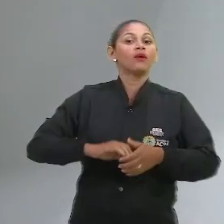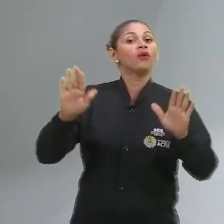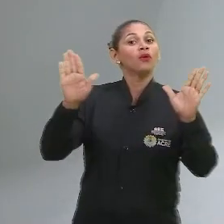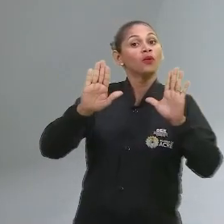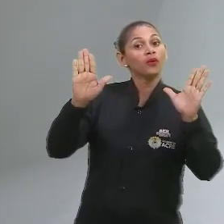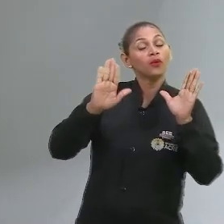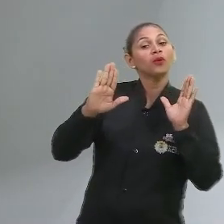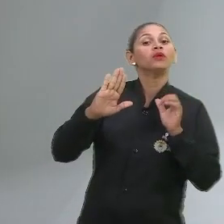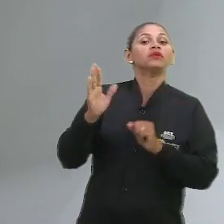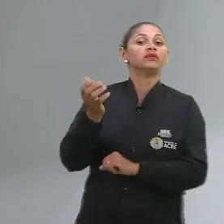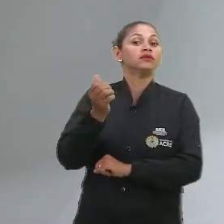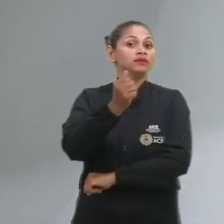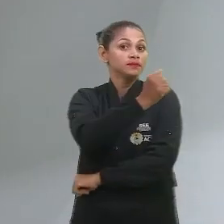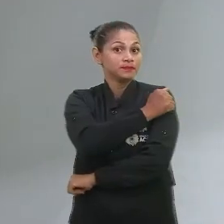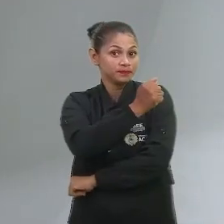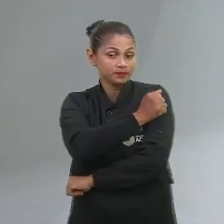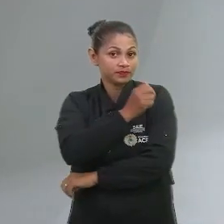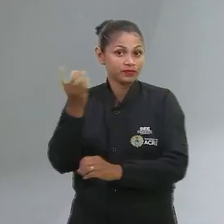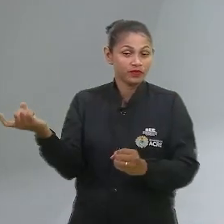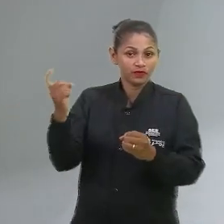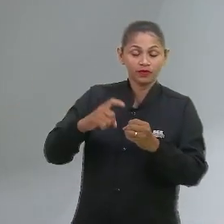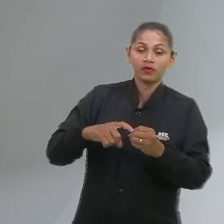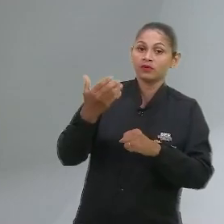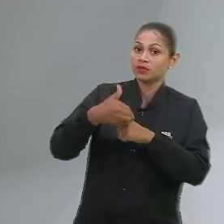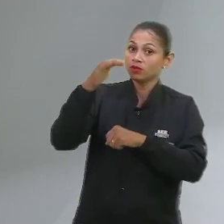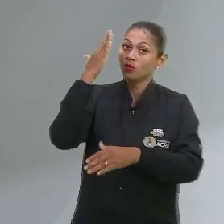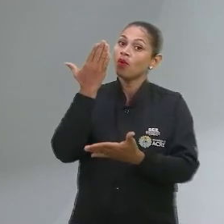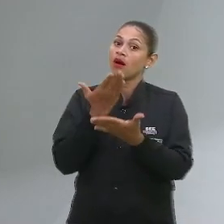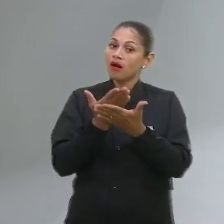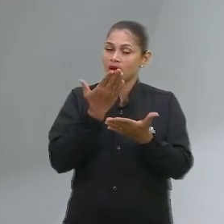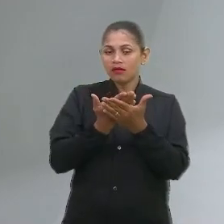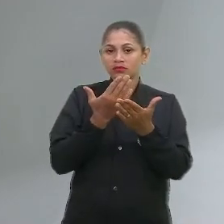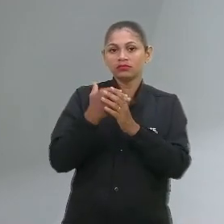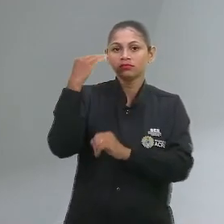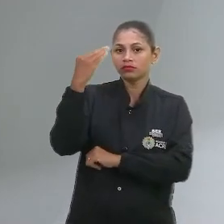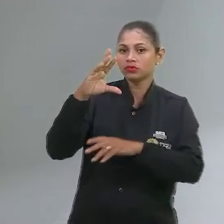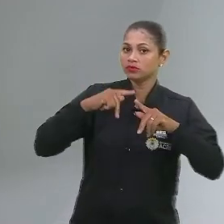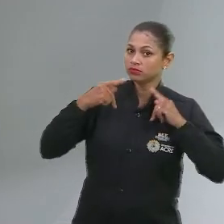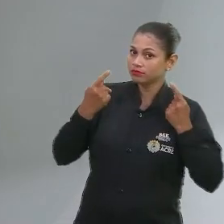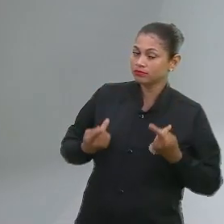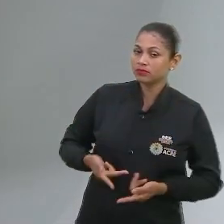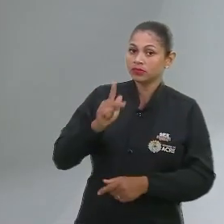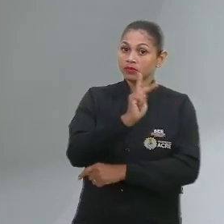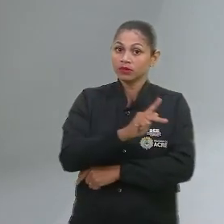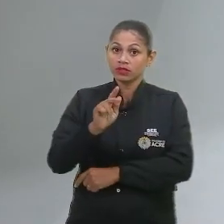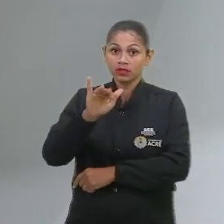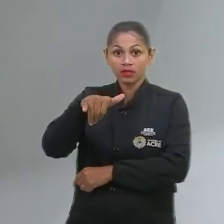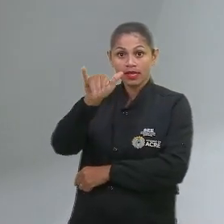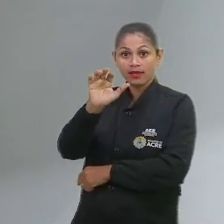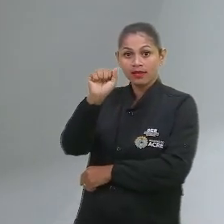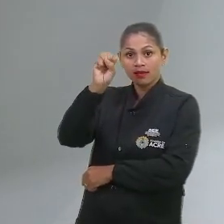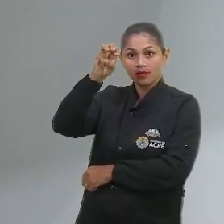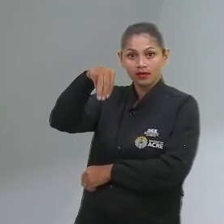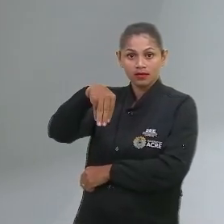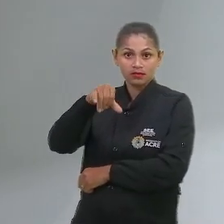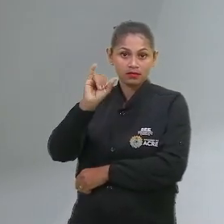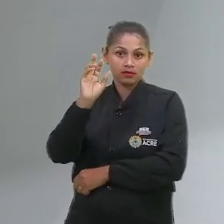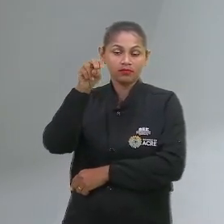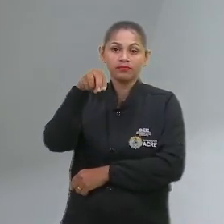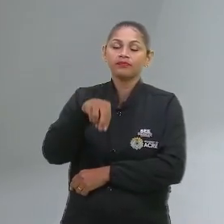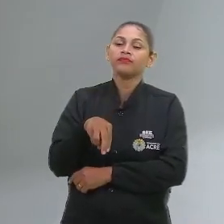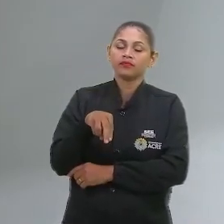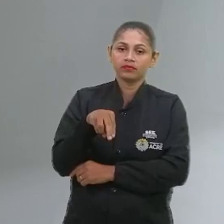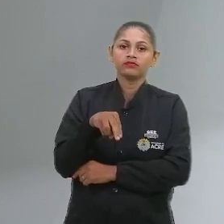Olá, querido estudante, bem-vindo de volta a mais uma aula de Ciências Humanas. Eu sou a professora Yasmin e hoje eu vim trazer o